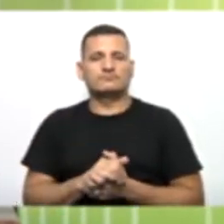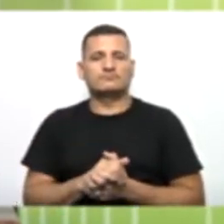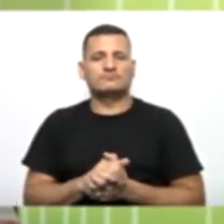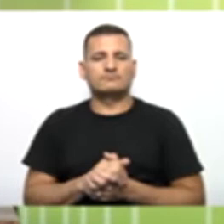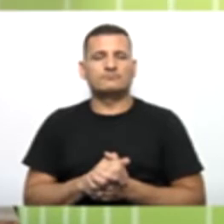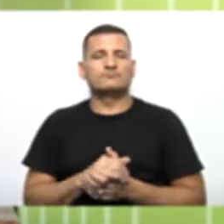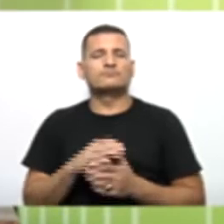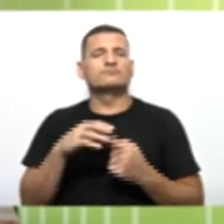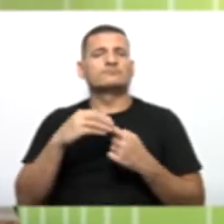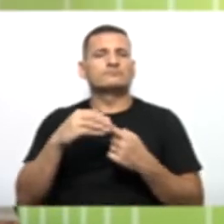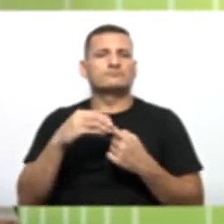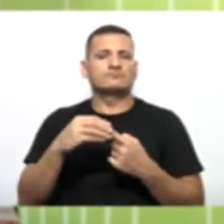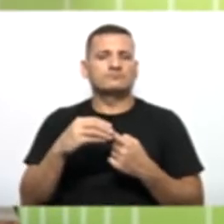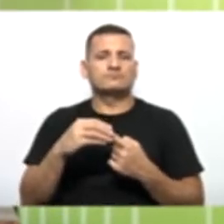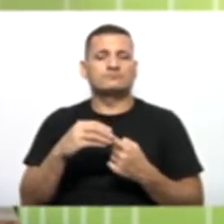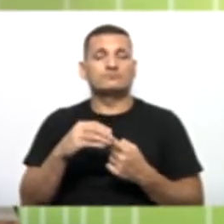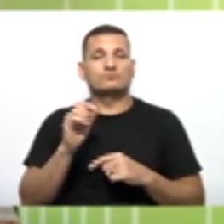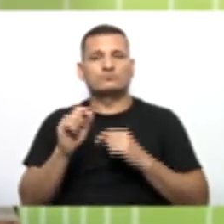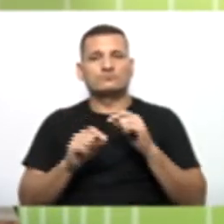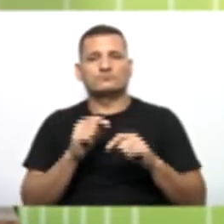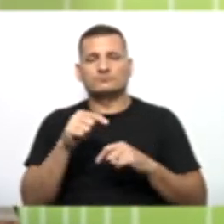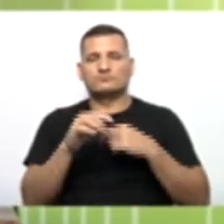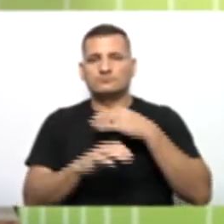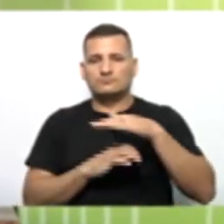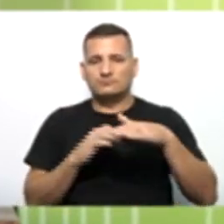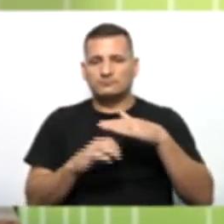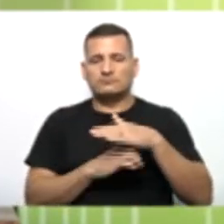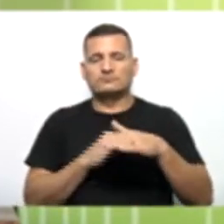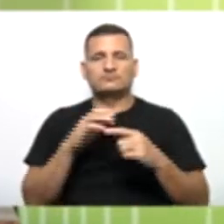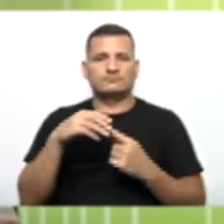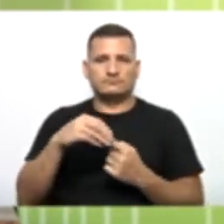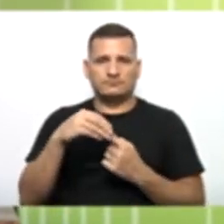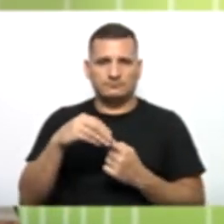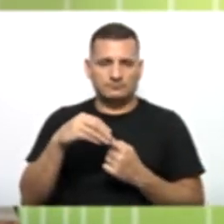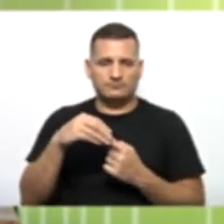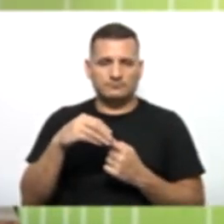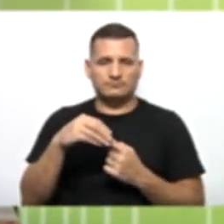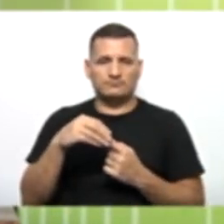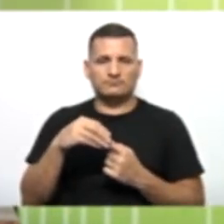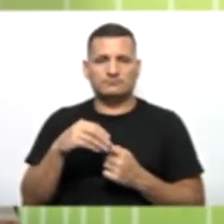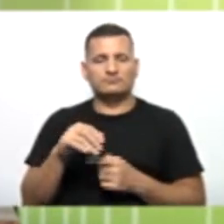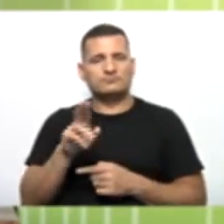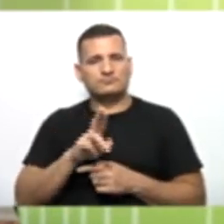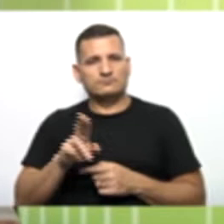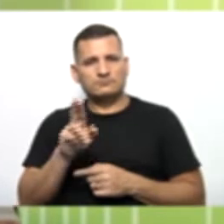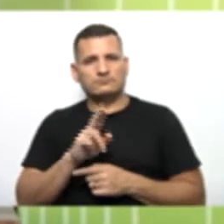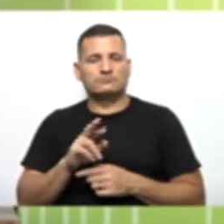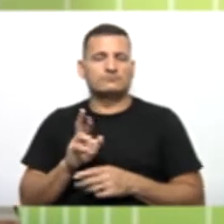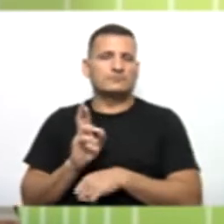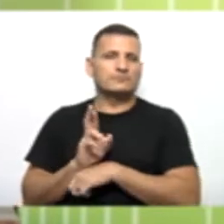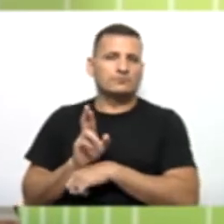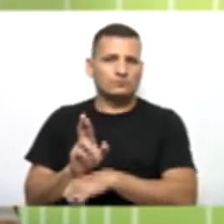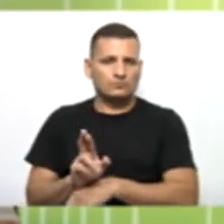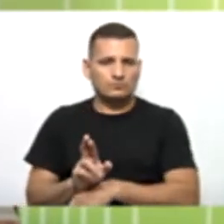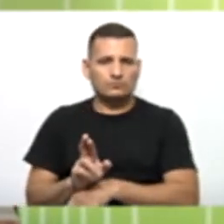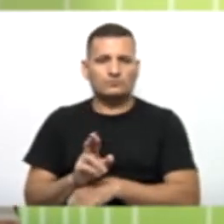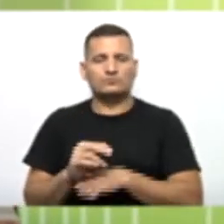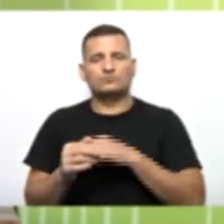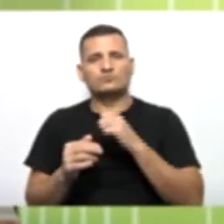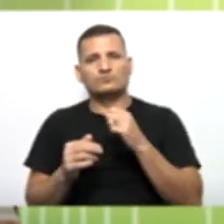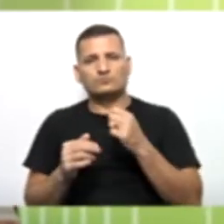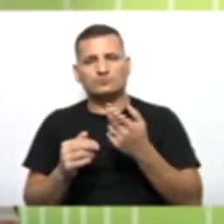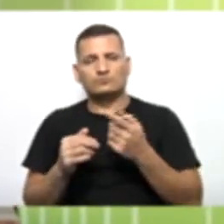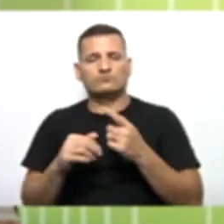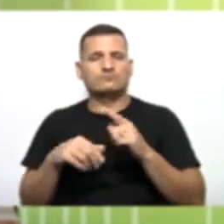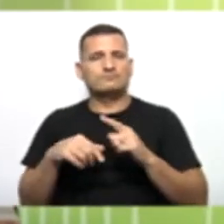vão priorizar, o que essa empresa, essa comunidade vai priorizar, seja na utilização de recursos, seja na preservação